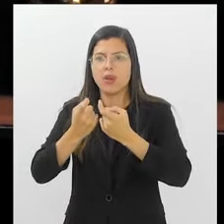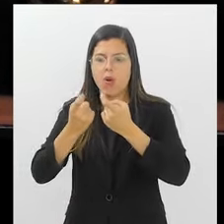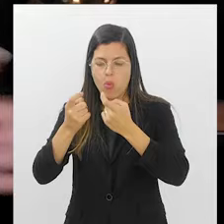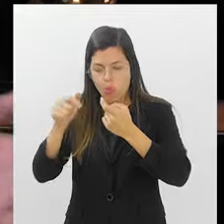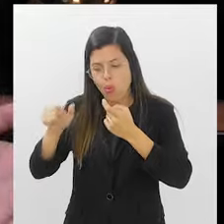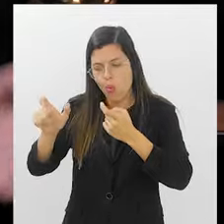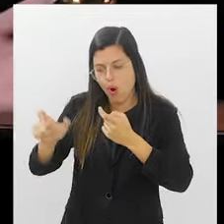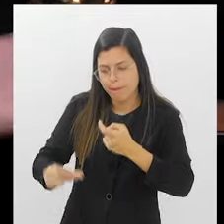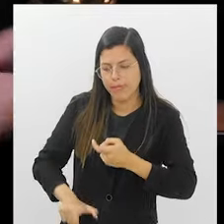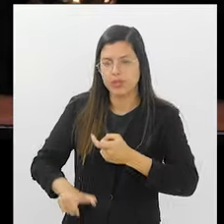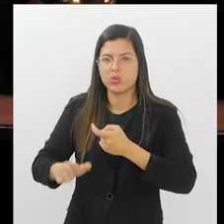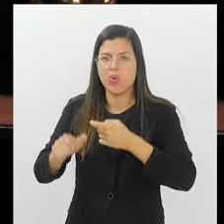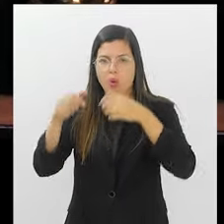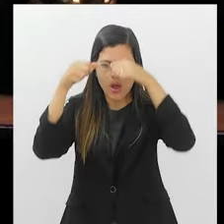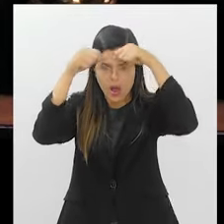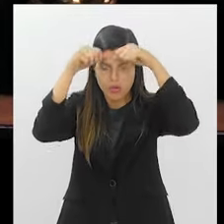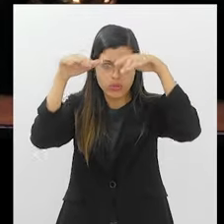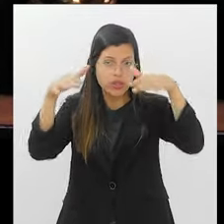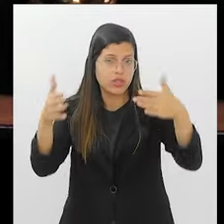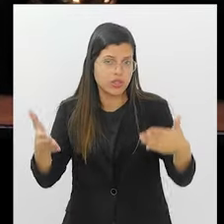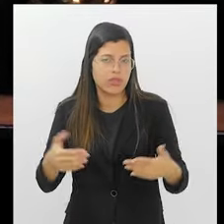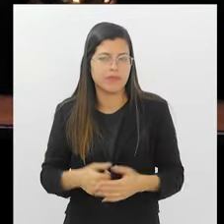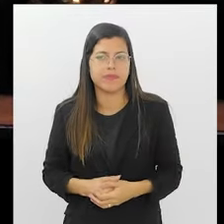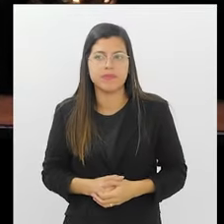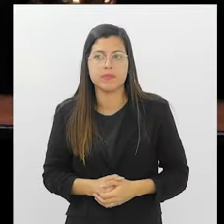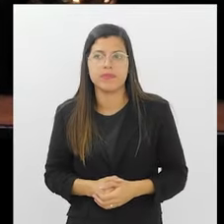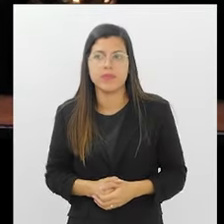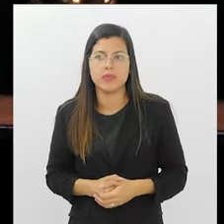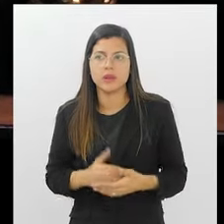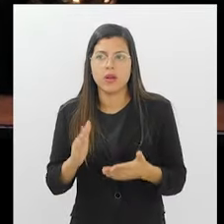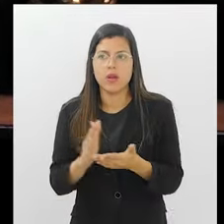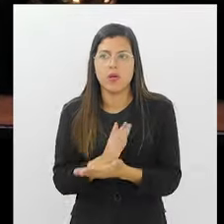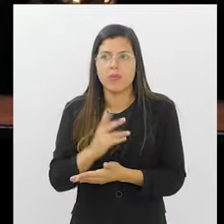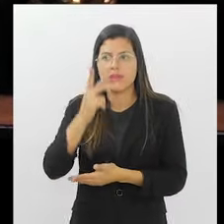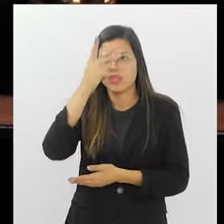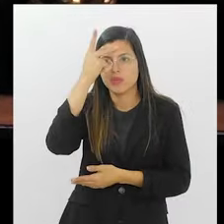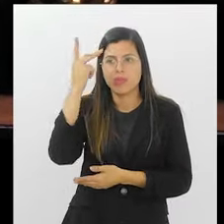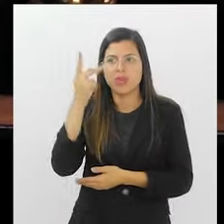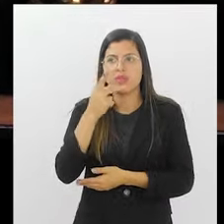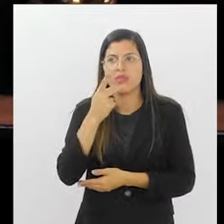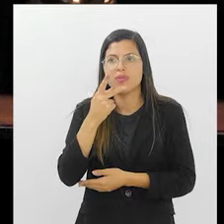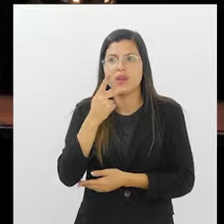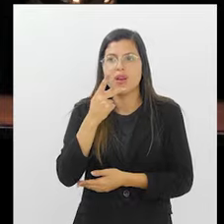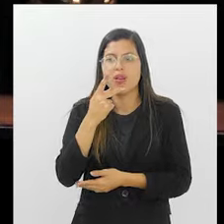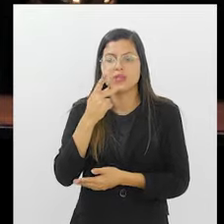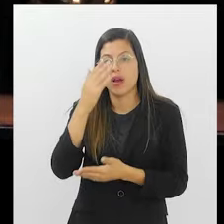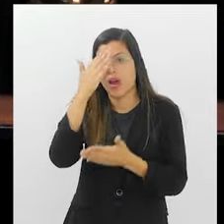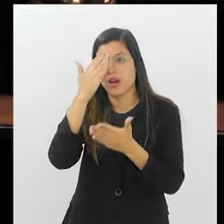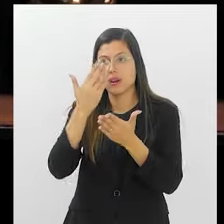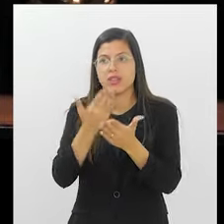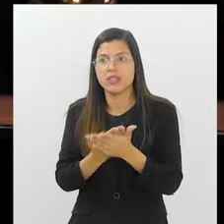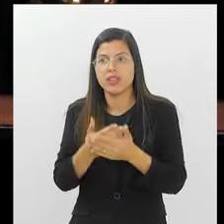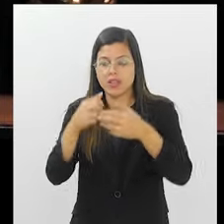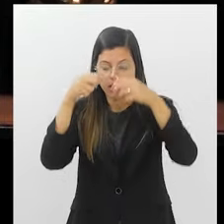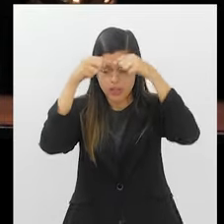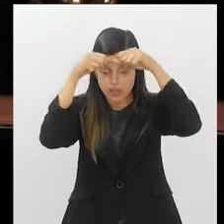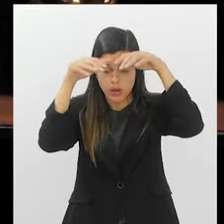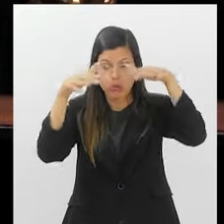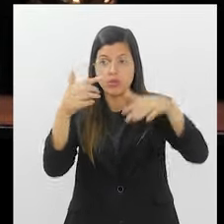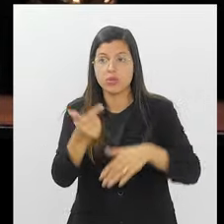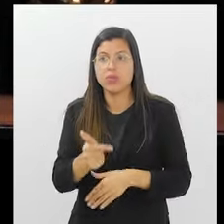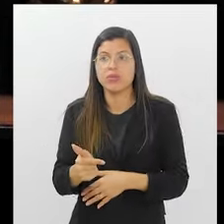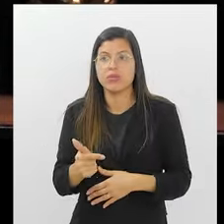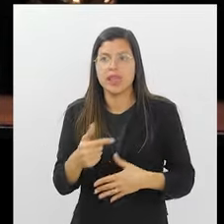precisa com uma pessoa, com um familiar que tem um diagnóstico. E aí algumas pessoas dizem, né, acreditam que autista não